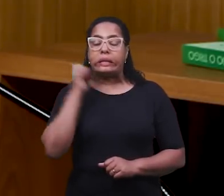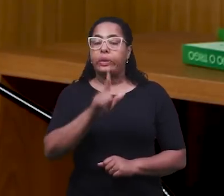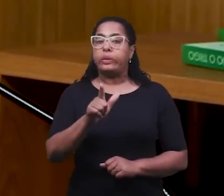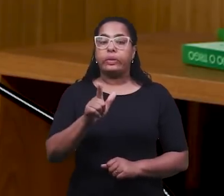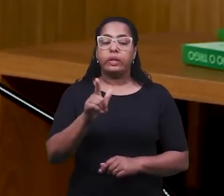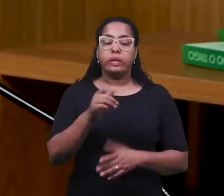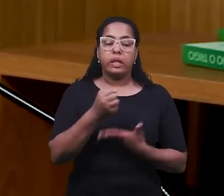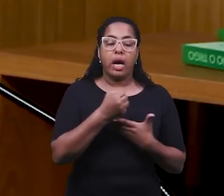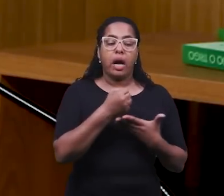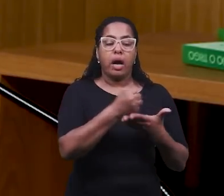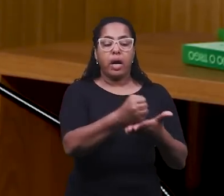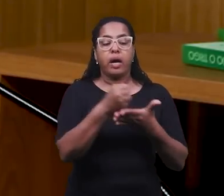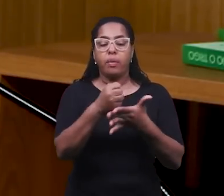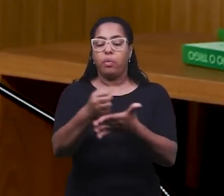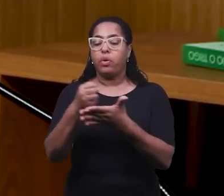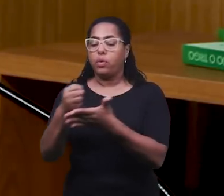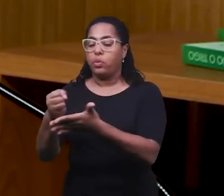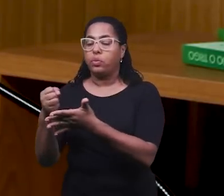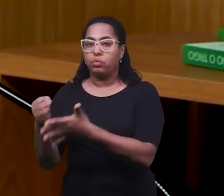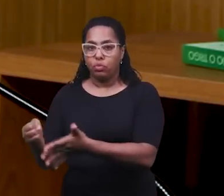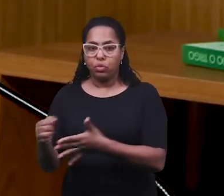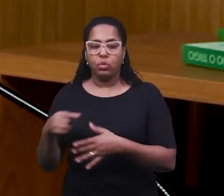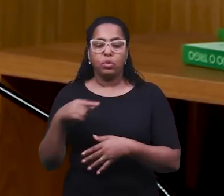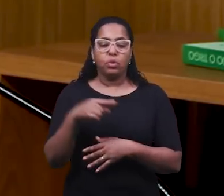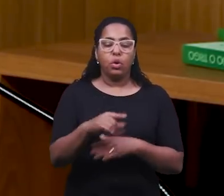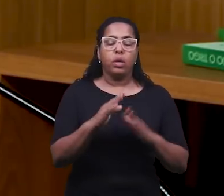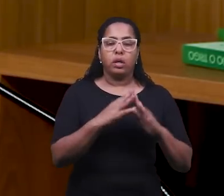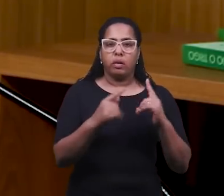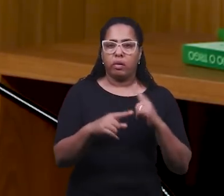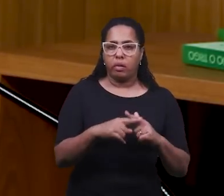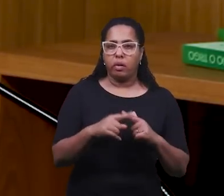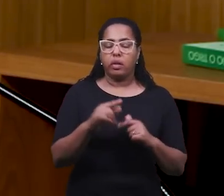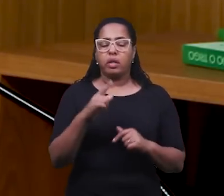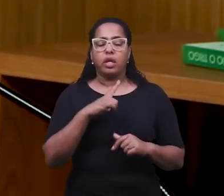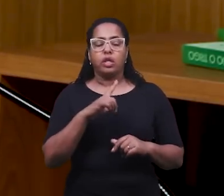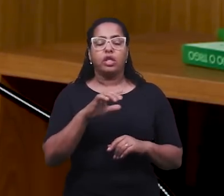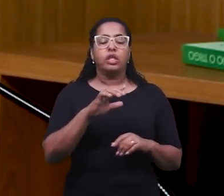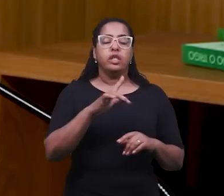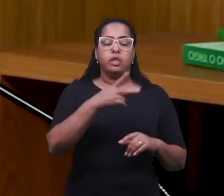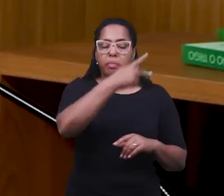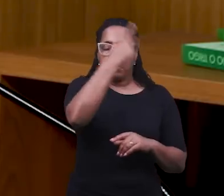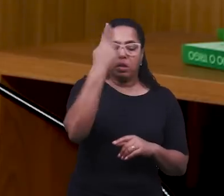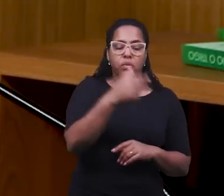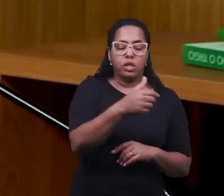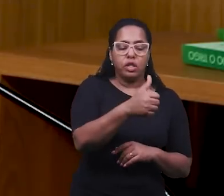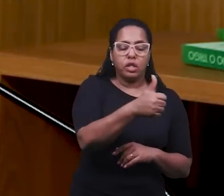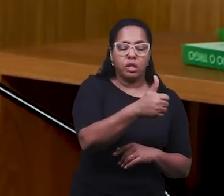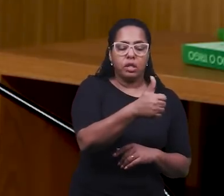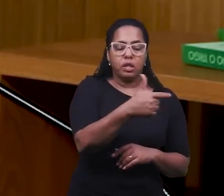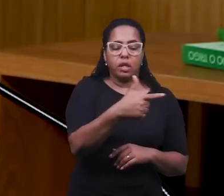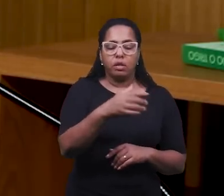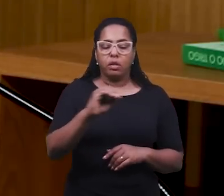a demanda, a necessidade daquela igreja que tinha passado de 120 para 8 mil pessoas. Uhum.